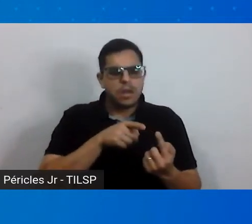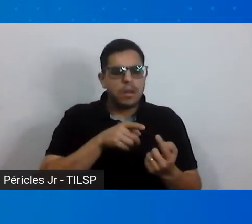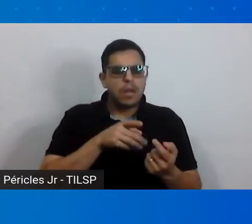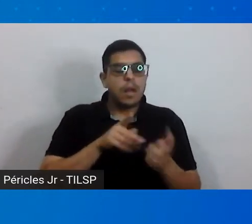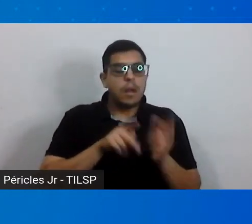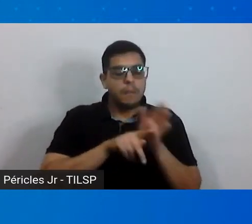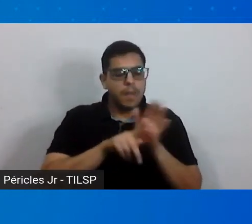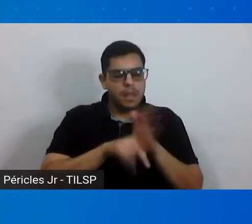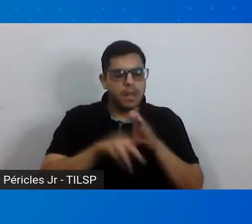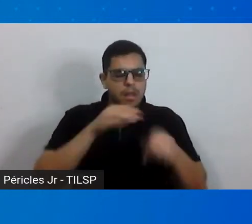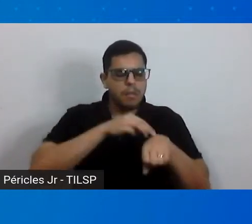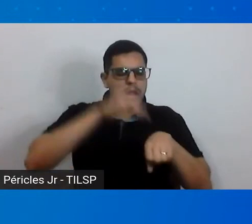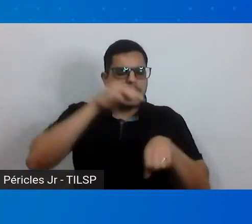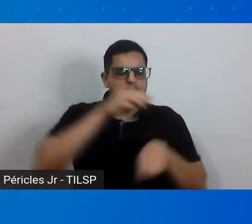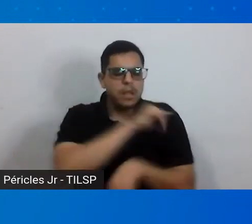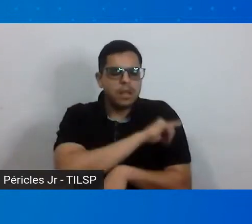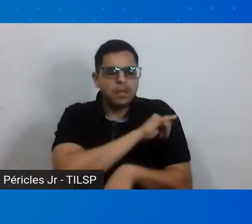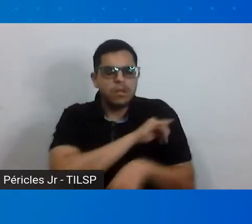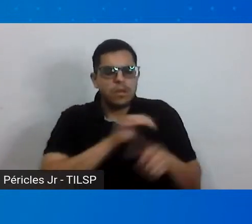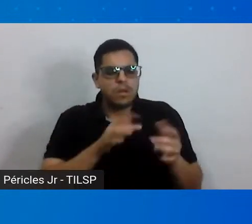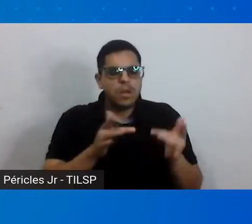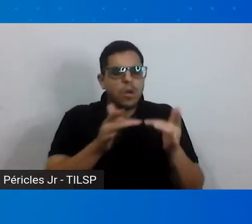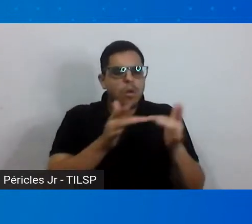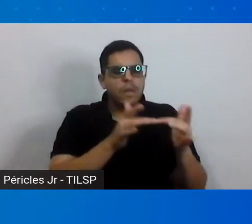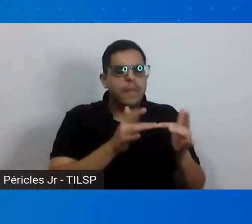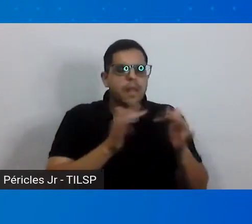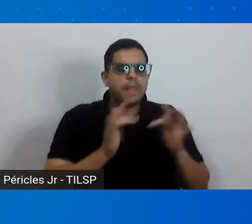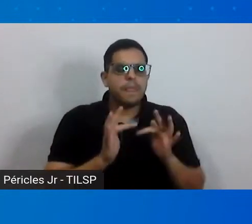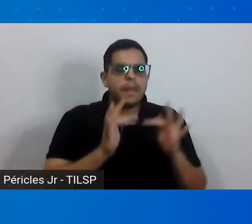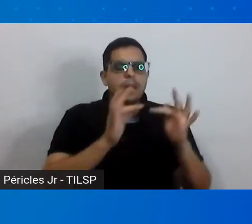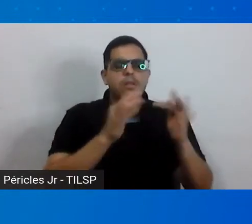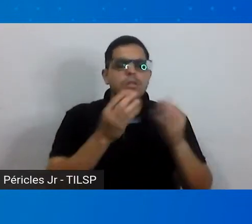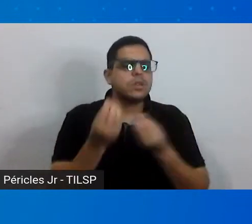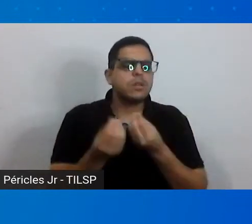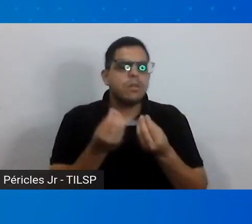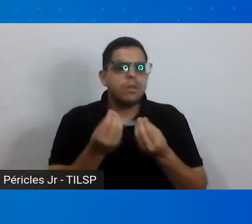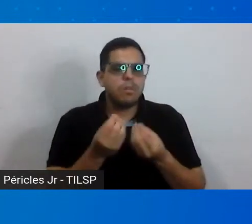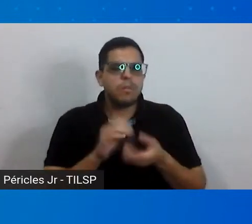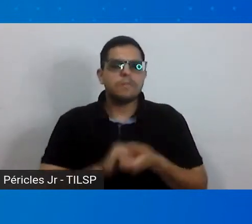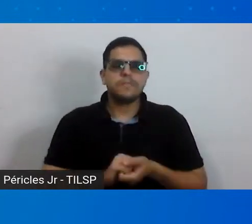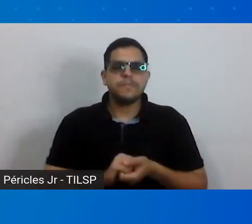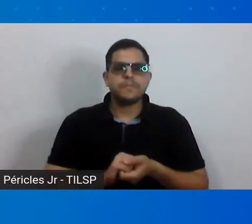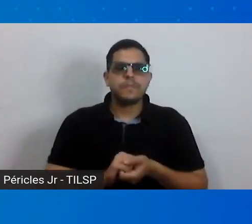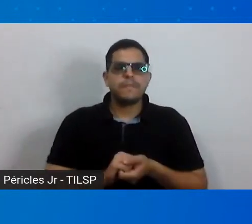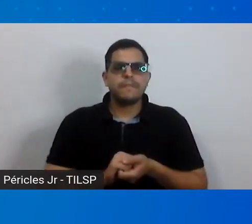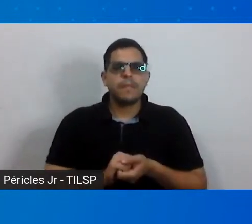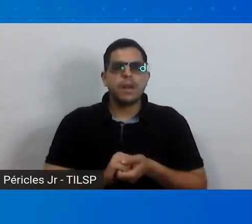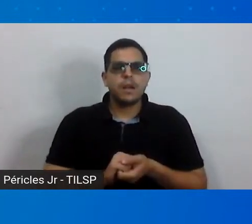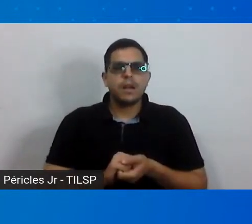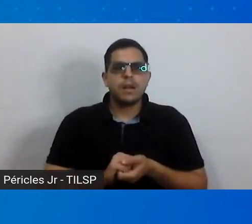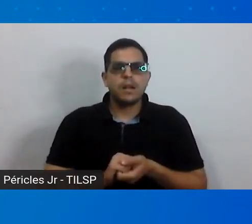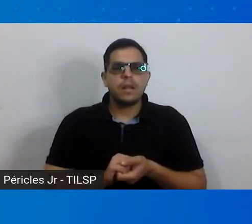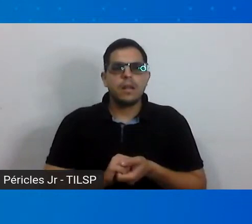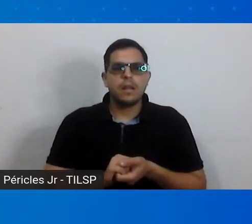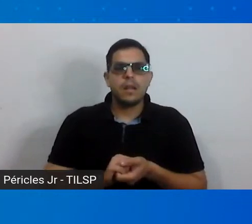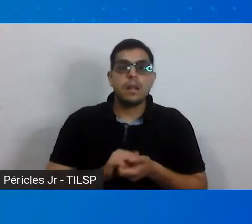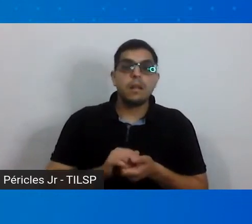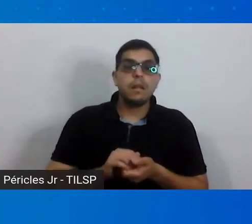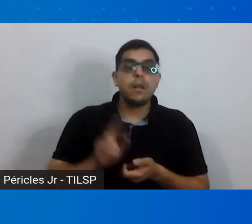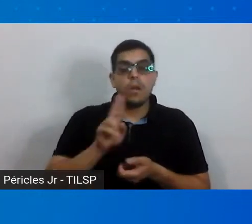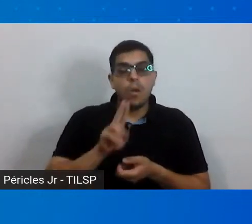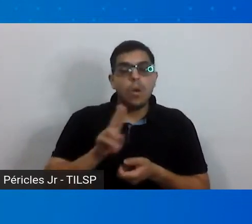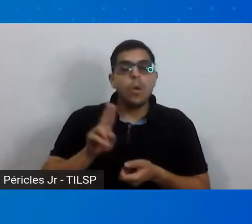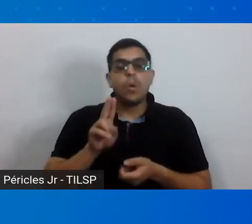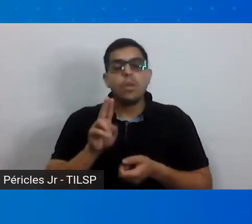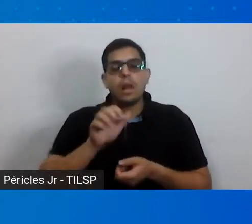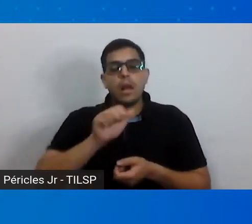na relação com as tecnologias qual seja de que eles possuem familiaridade apenas com alguns aplicativos